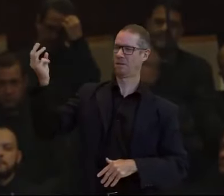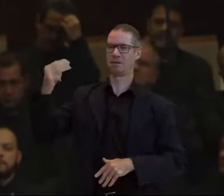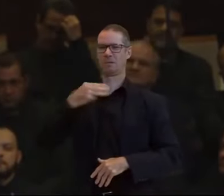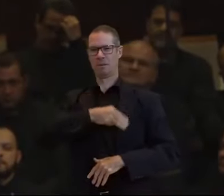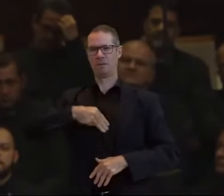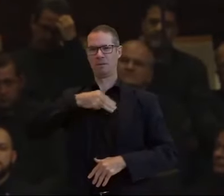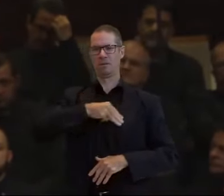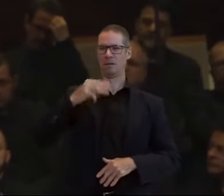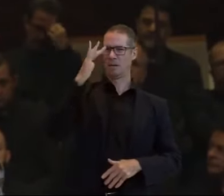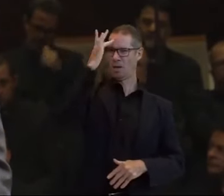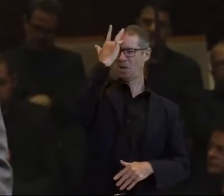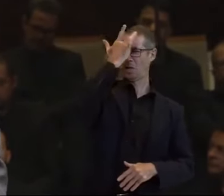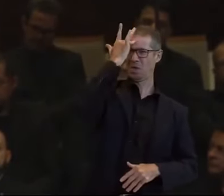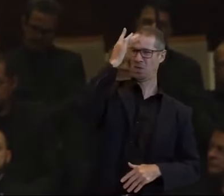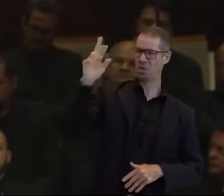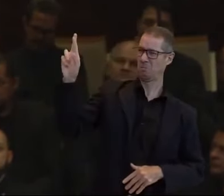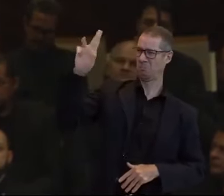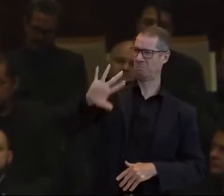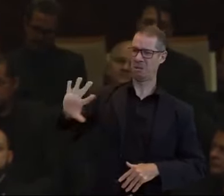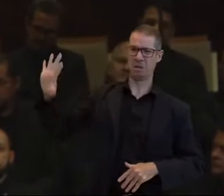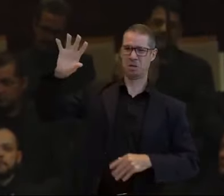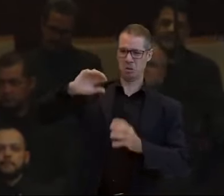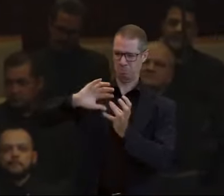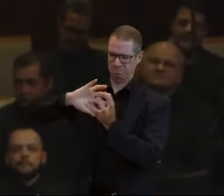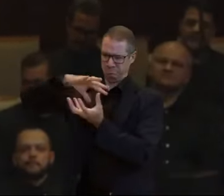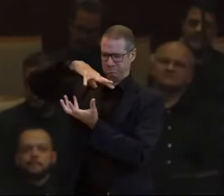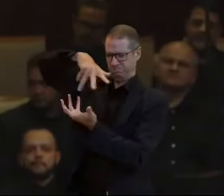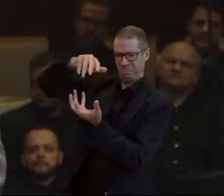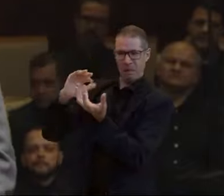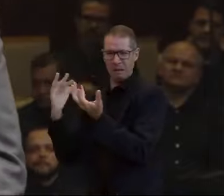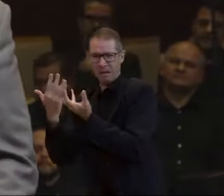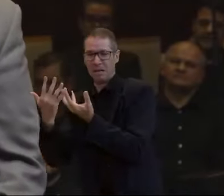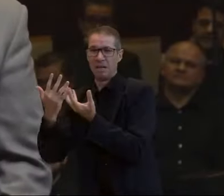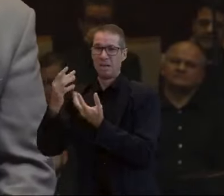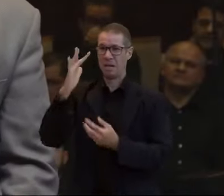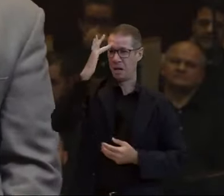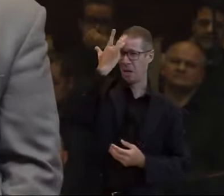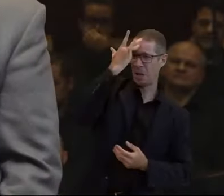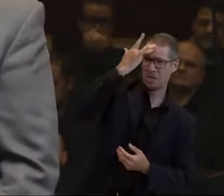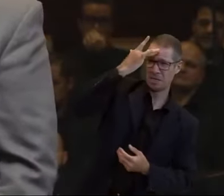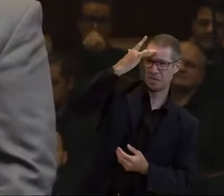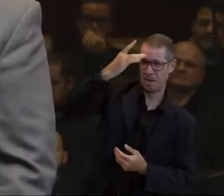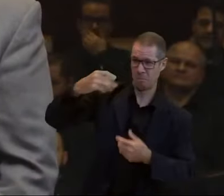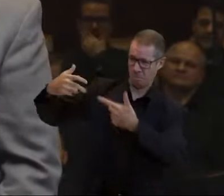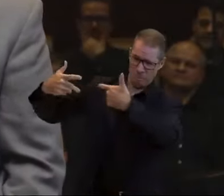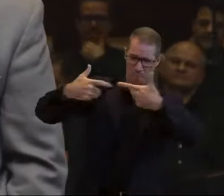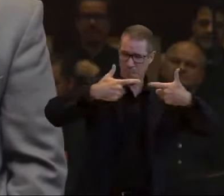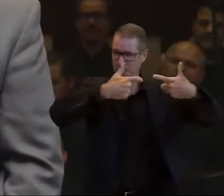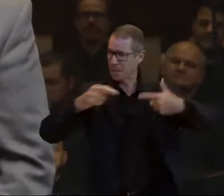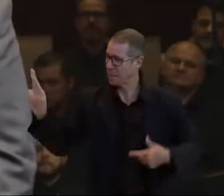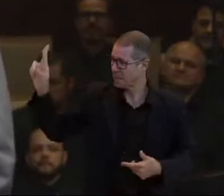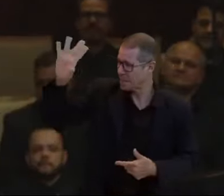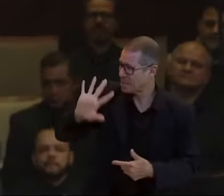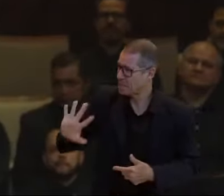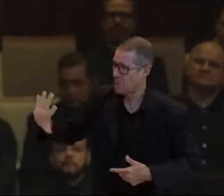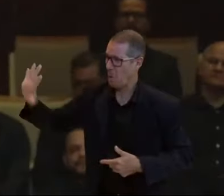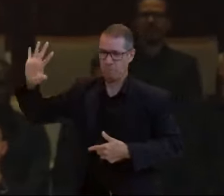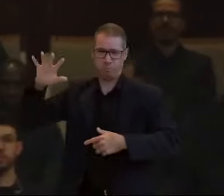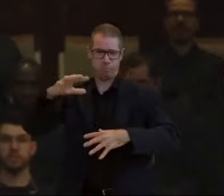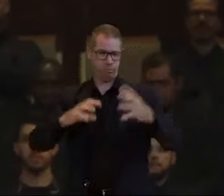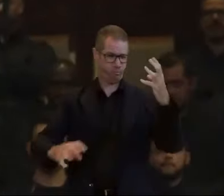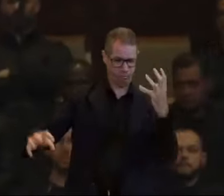entre Índia e Bangladesh, quando estoura uma guerra na Índia, mas afeta toda aquela região, e